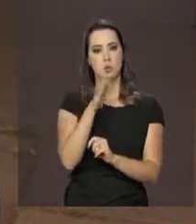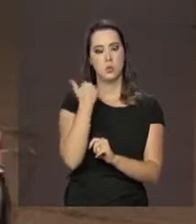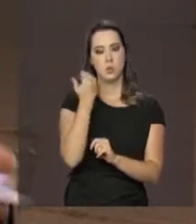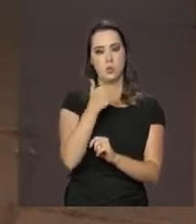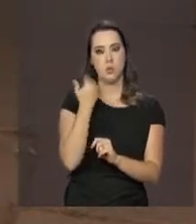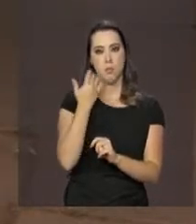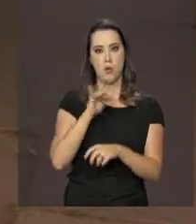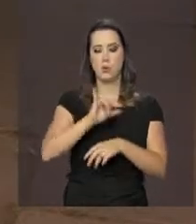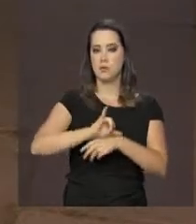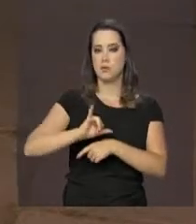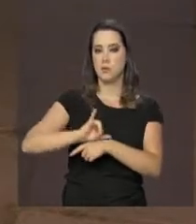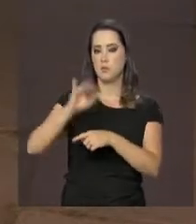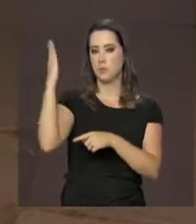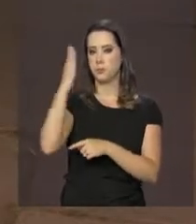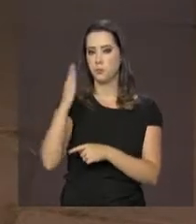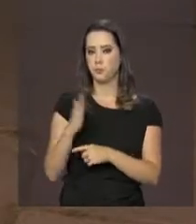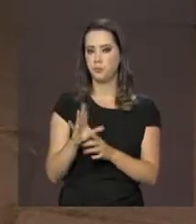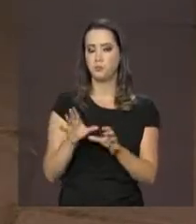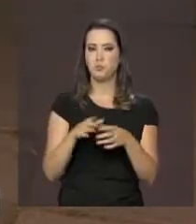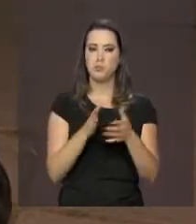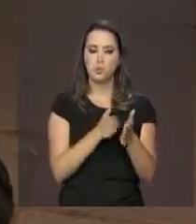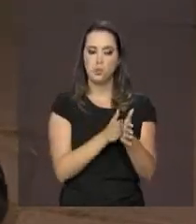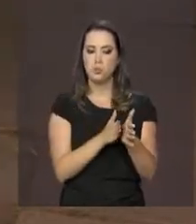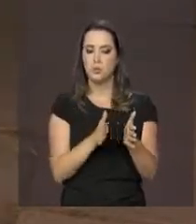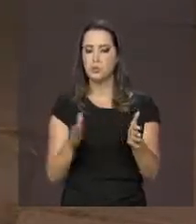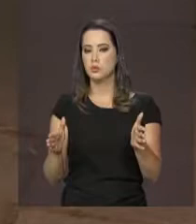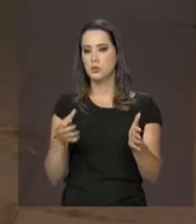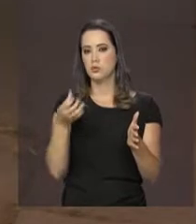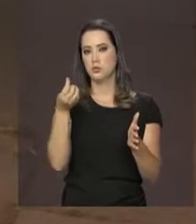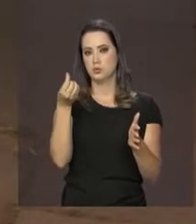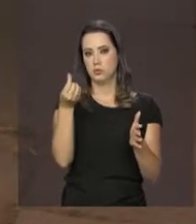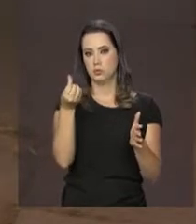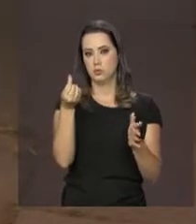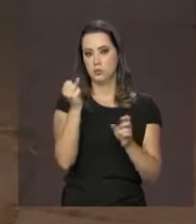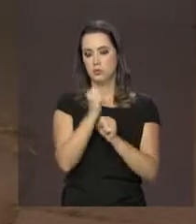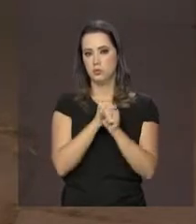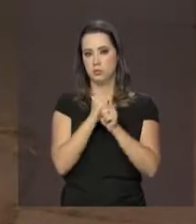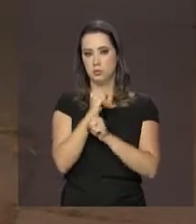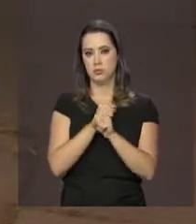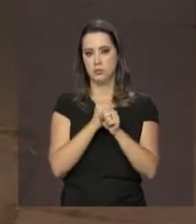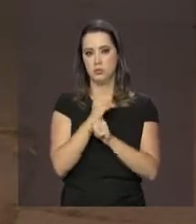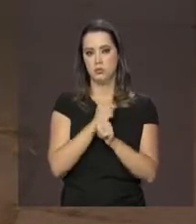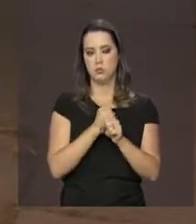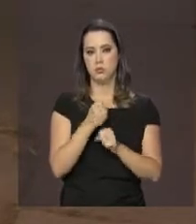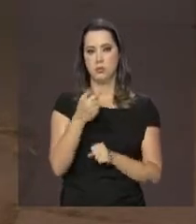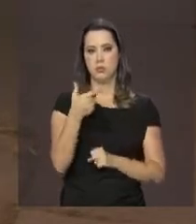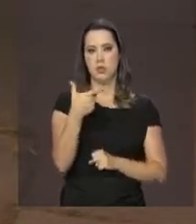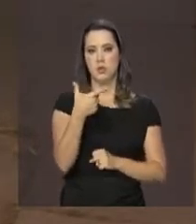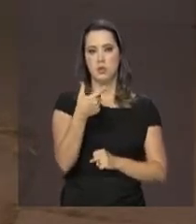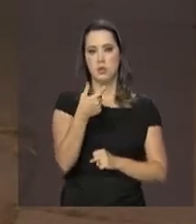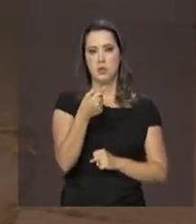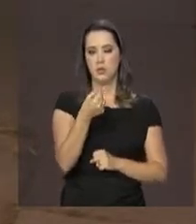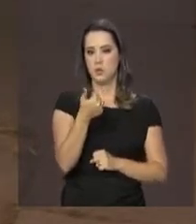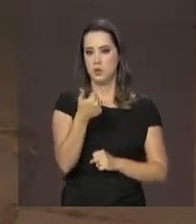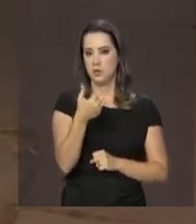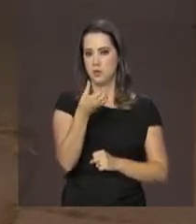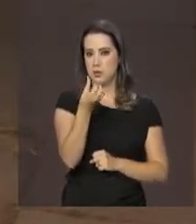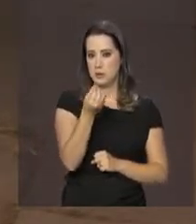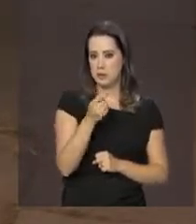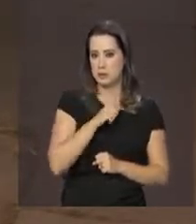brasileiras no intervalo aí de seis anos em 2016 segundo o ministério da saúde foram